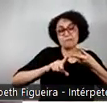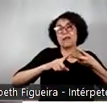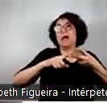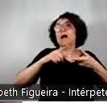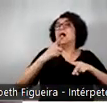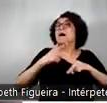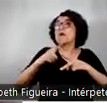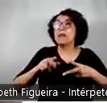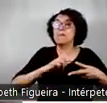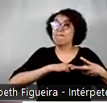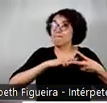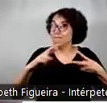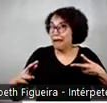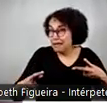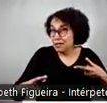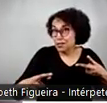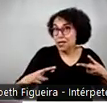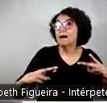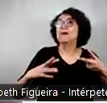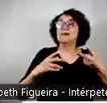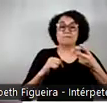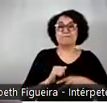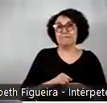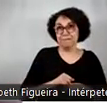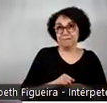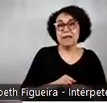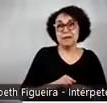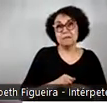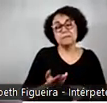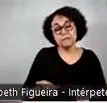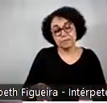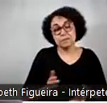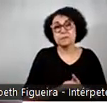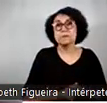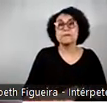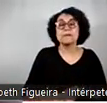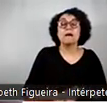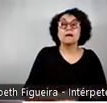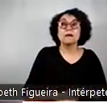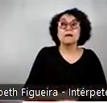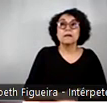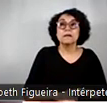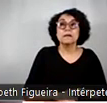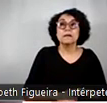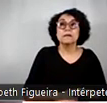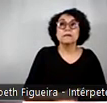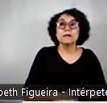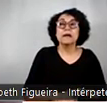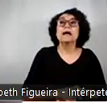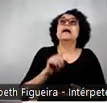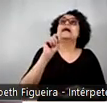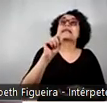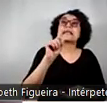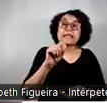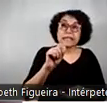quem está ganhando com essas crises, né, com a fabricação dessas crises, né, geralmente é que produz elas,